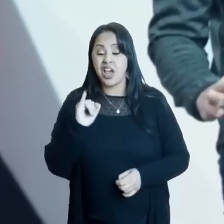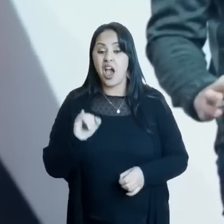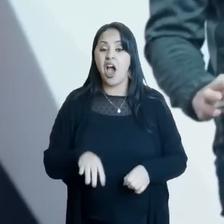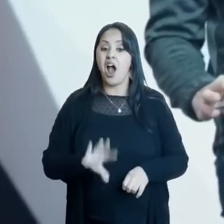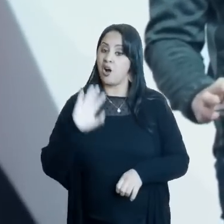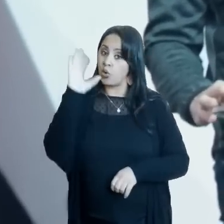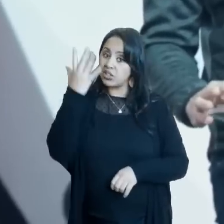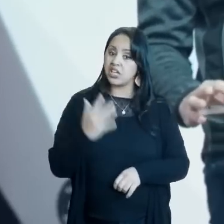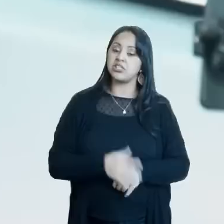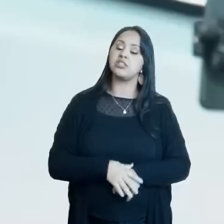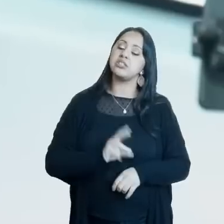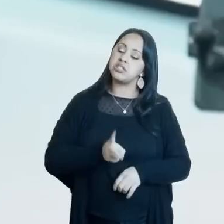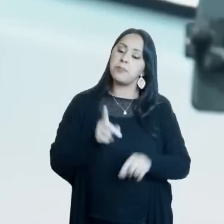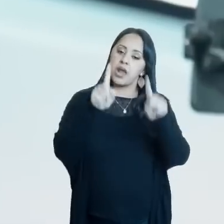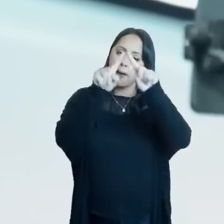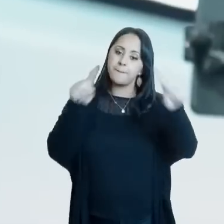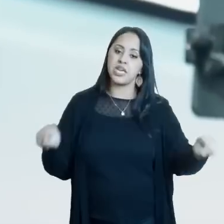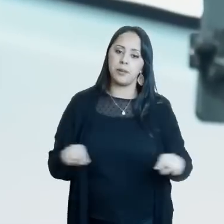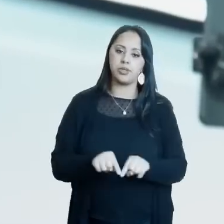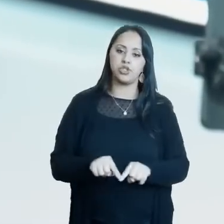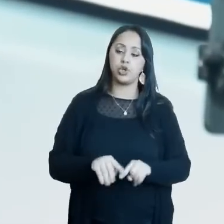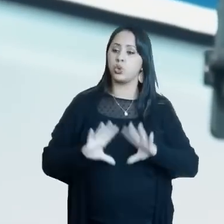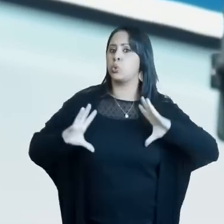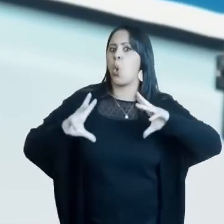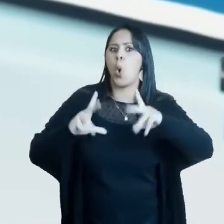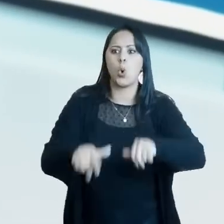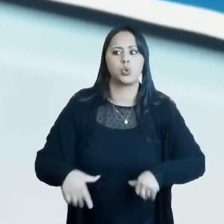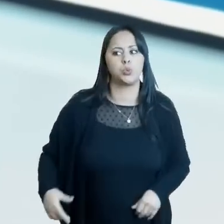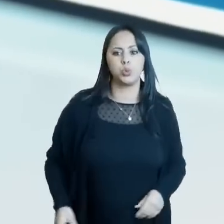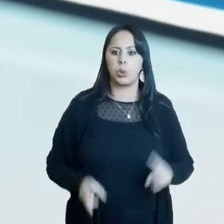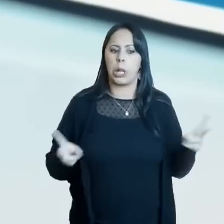na maioria das vezes é uma pirâmide.